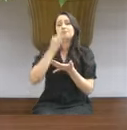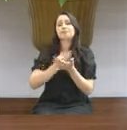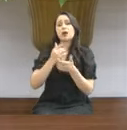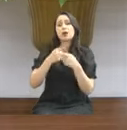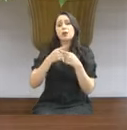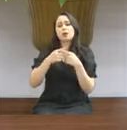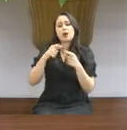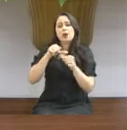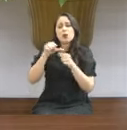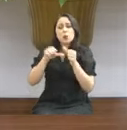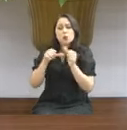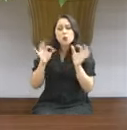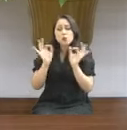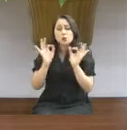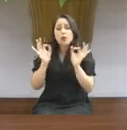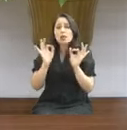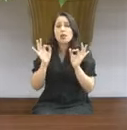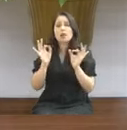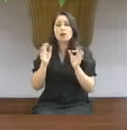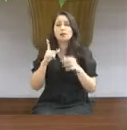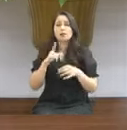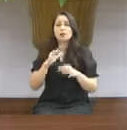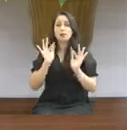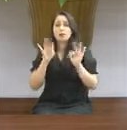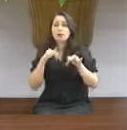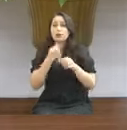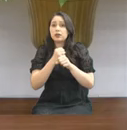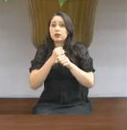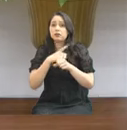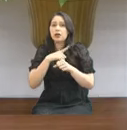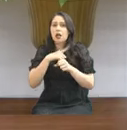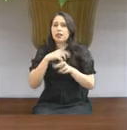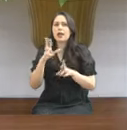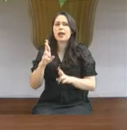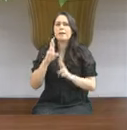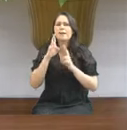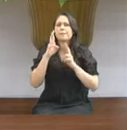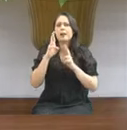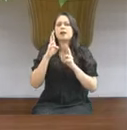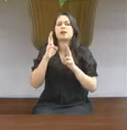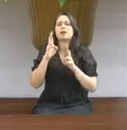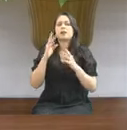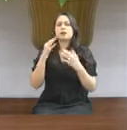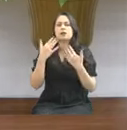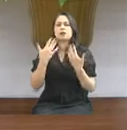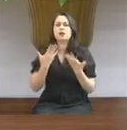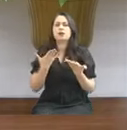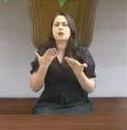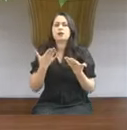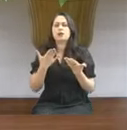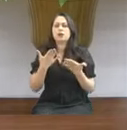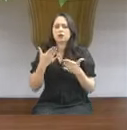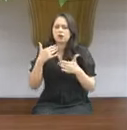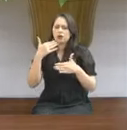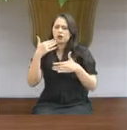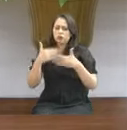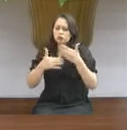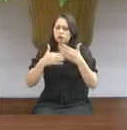gente cria uma expectativa no final do ano, não é? E vai, e parece que se repete a